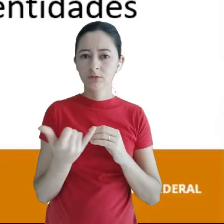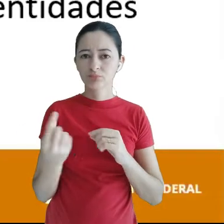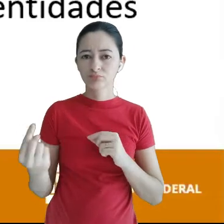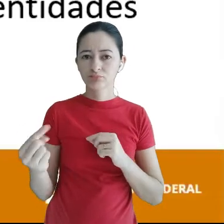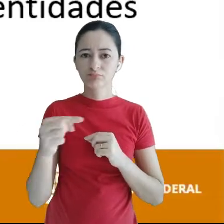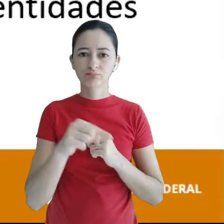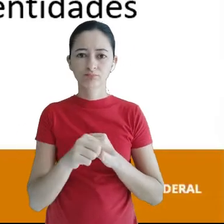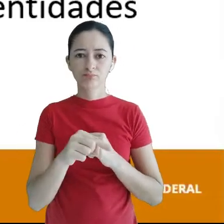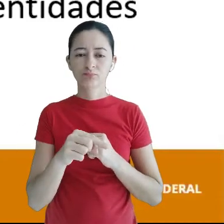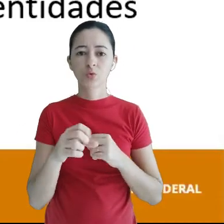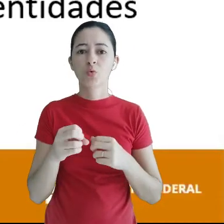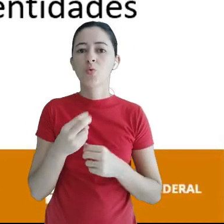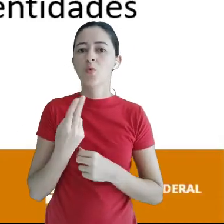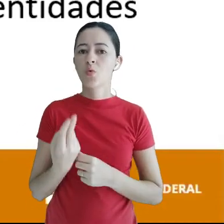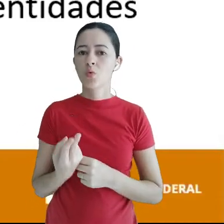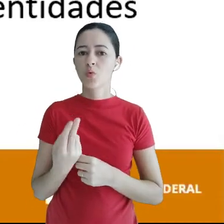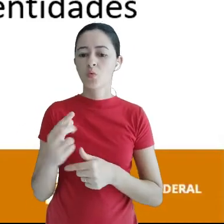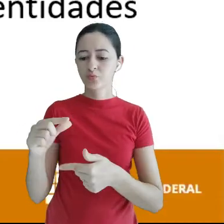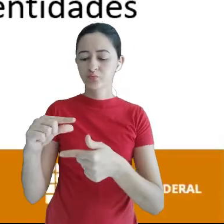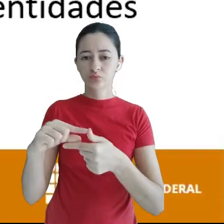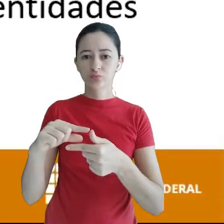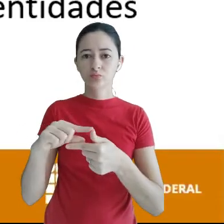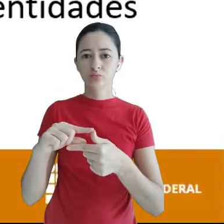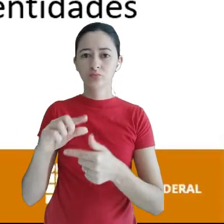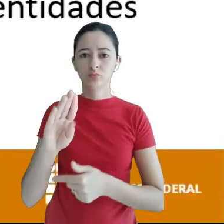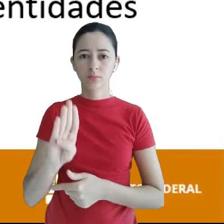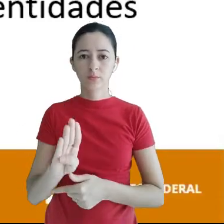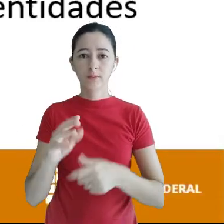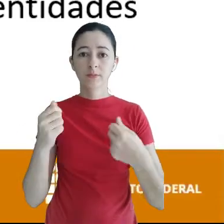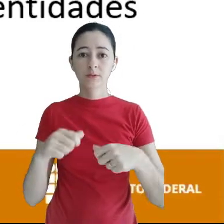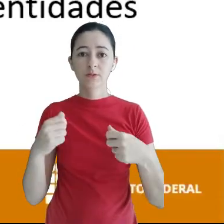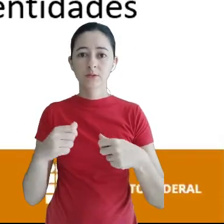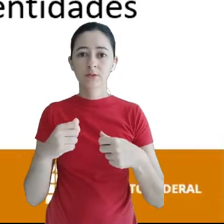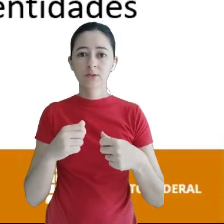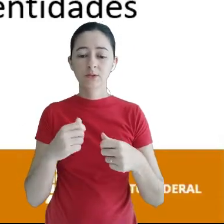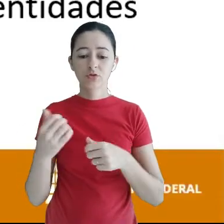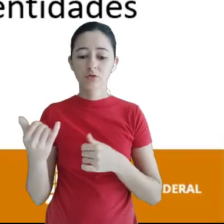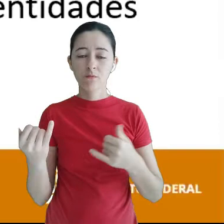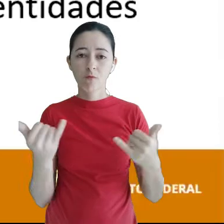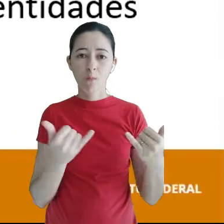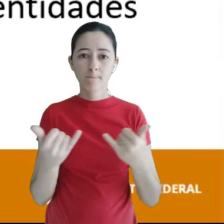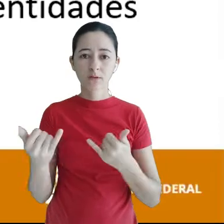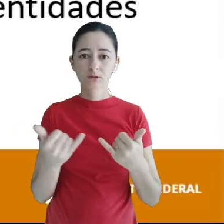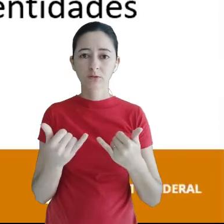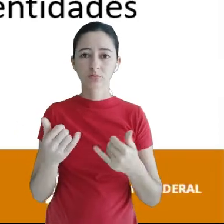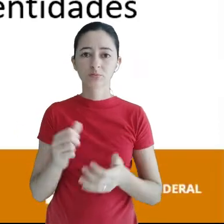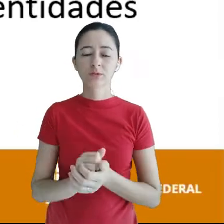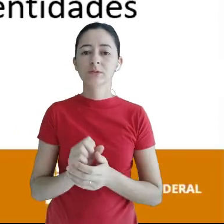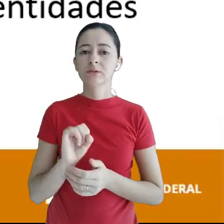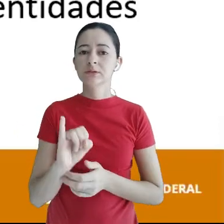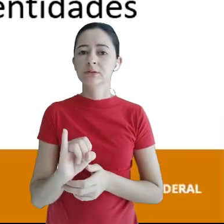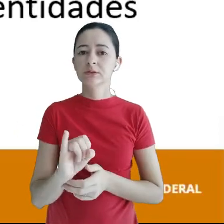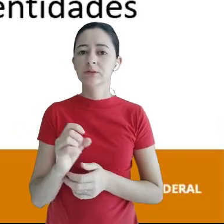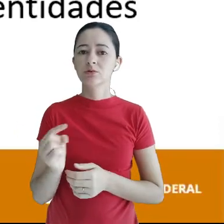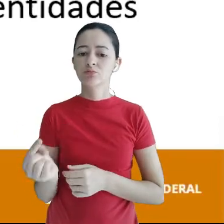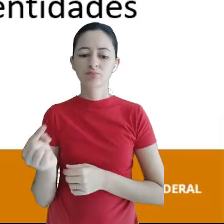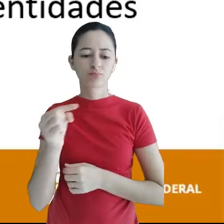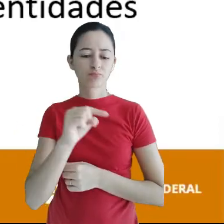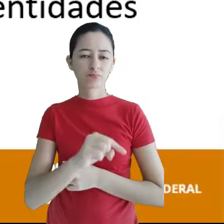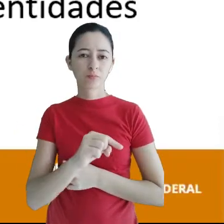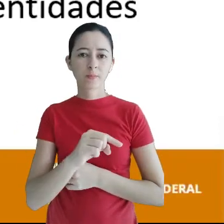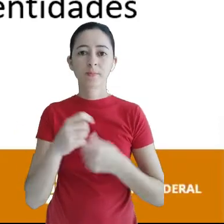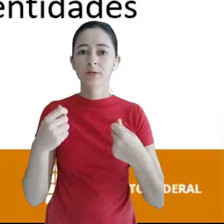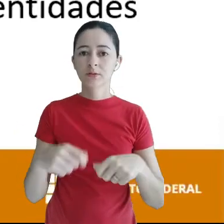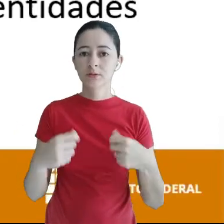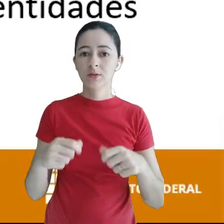tabela B, certo? Ou se a tabela B precisa de alguma informação que está na tabela A, ok? Se uma ou outra